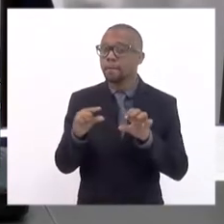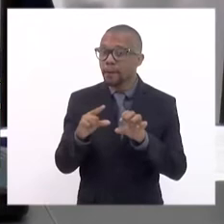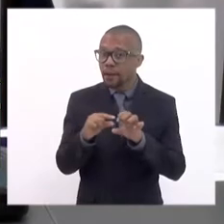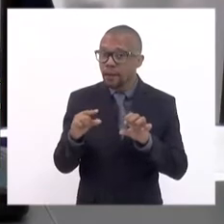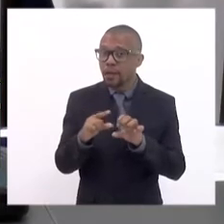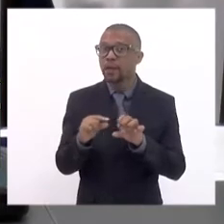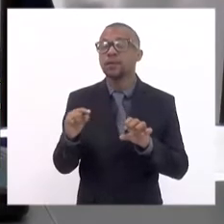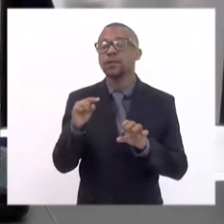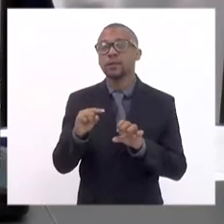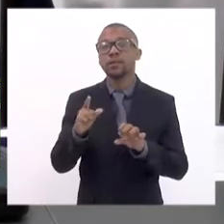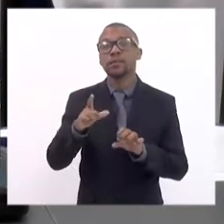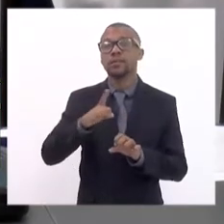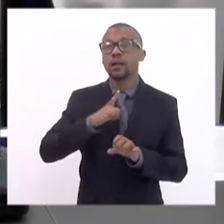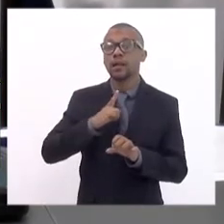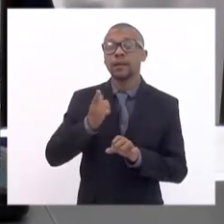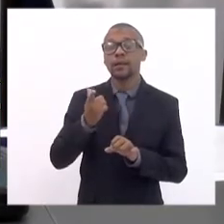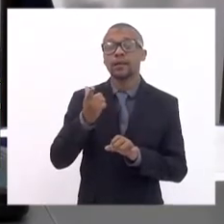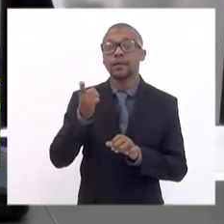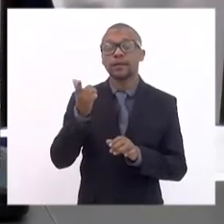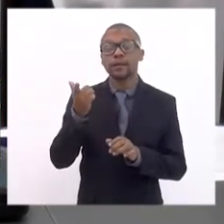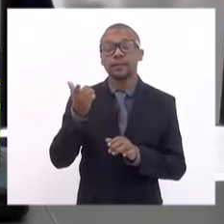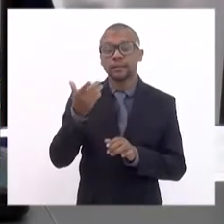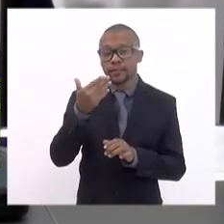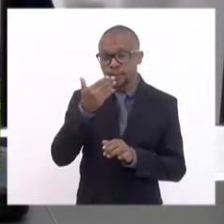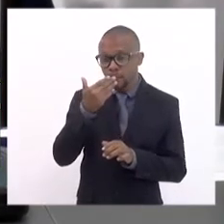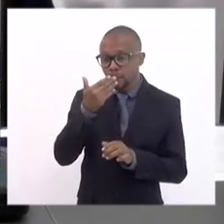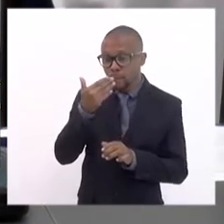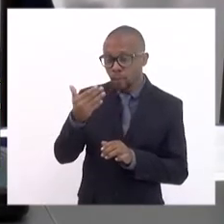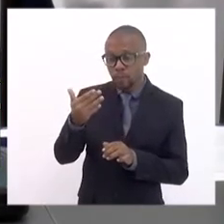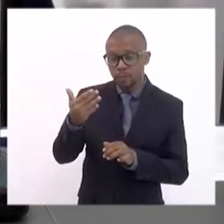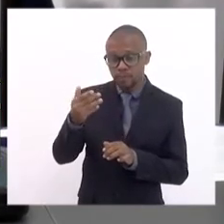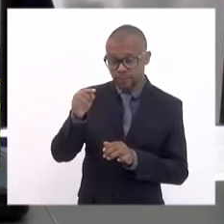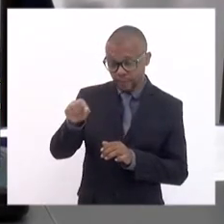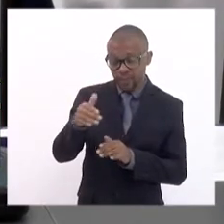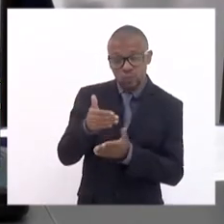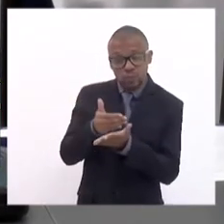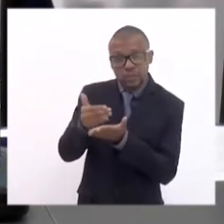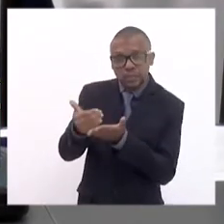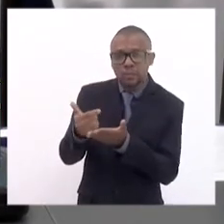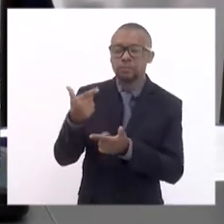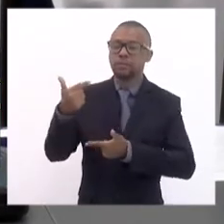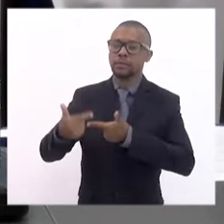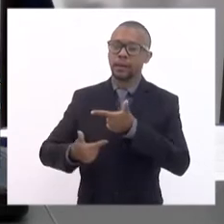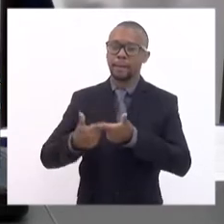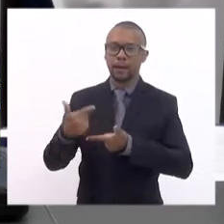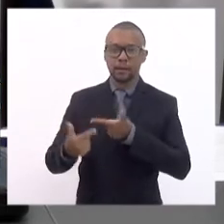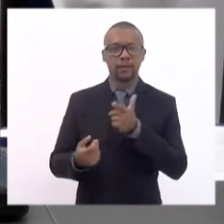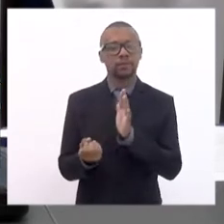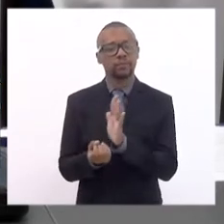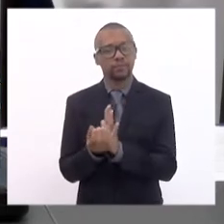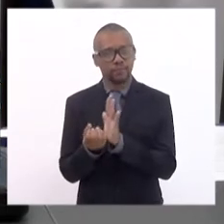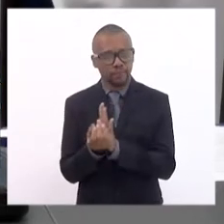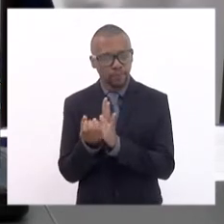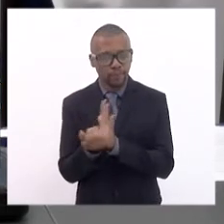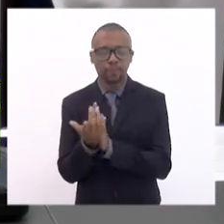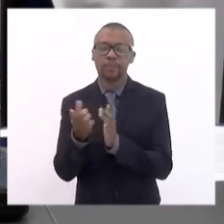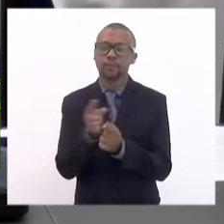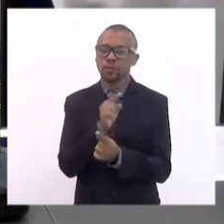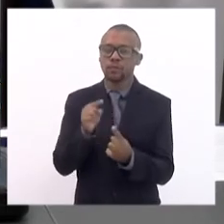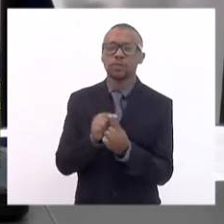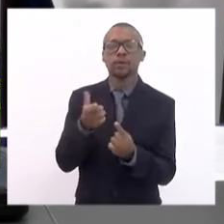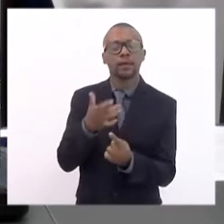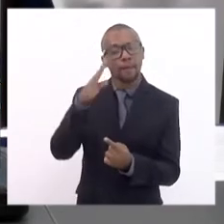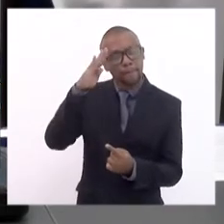está na ponta da cadeia, produzindo, gerando trabalho, comercializando, e nesse sentido eu queria ouvir em primeiro